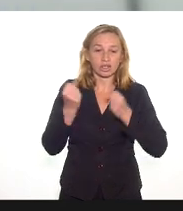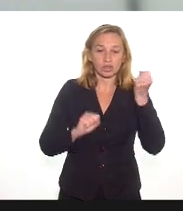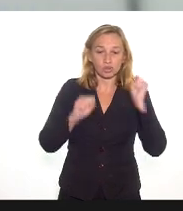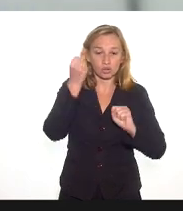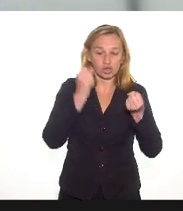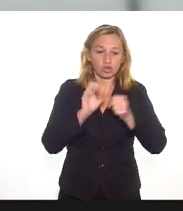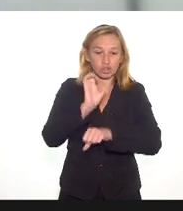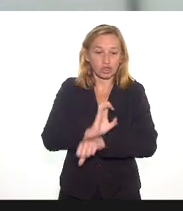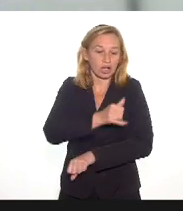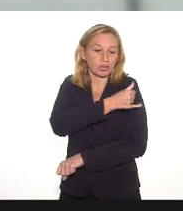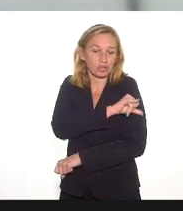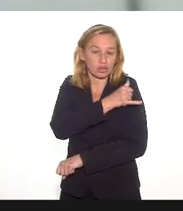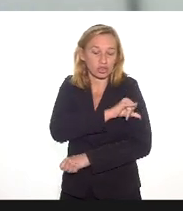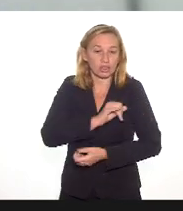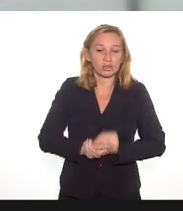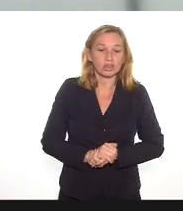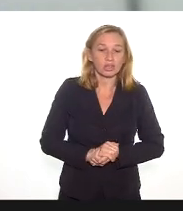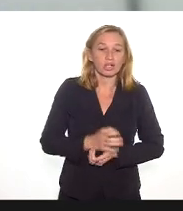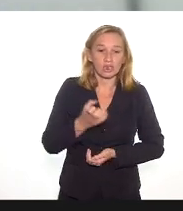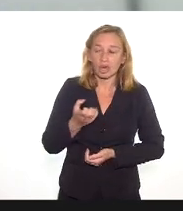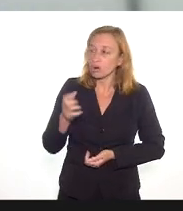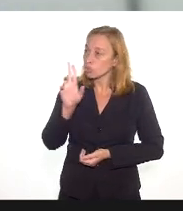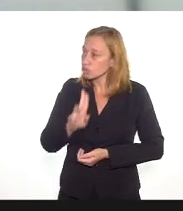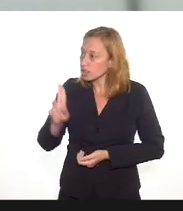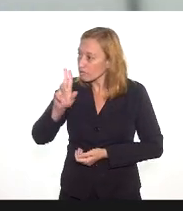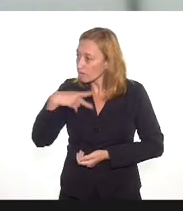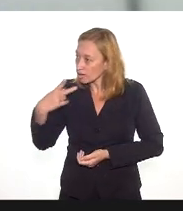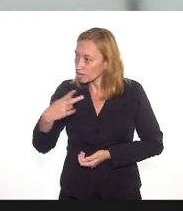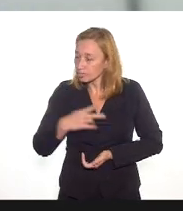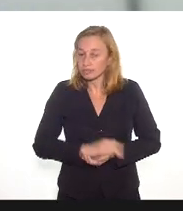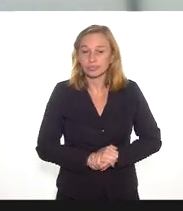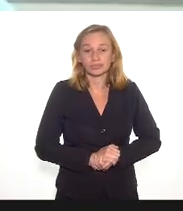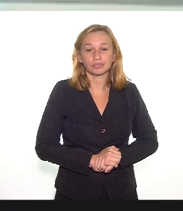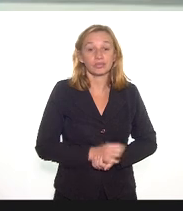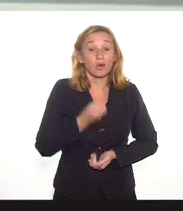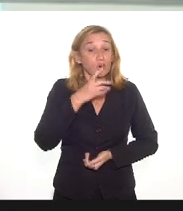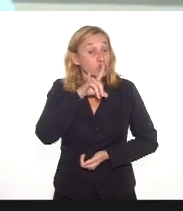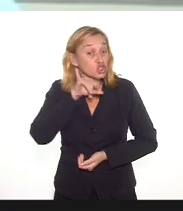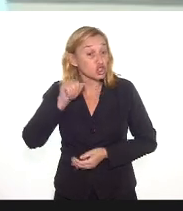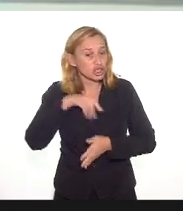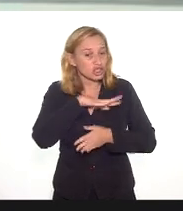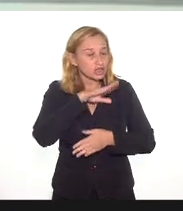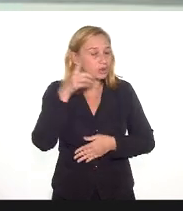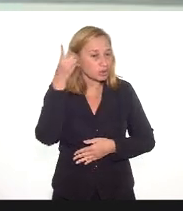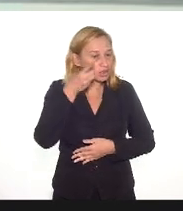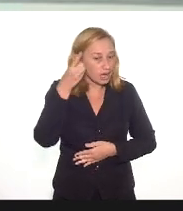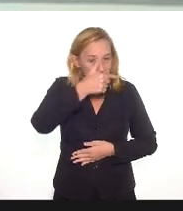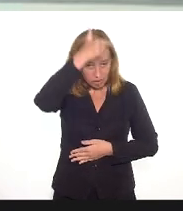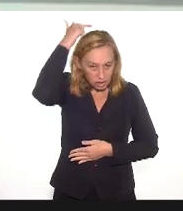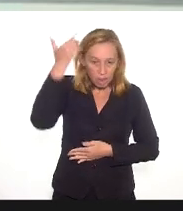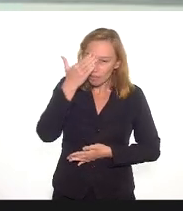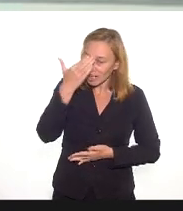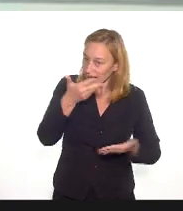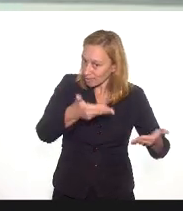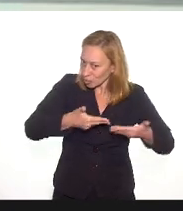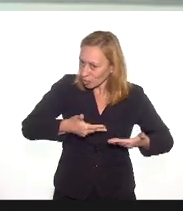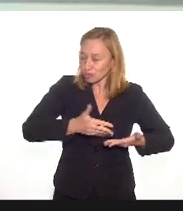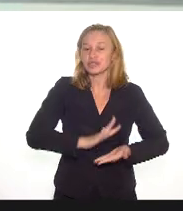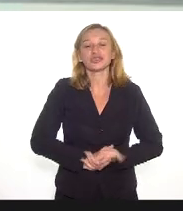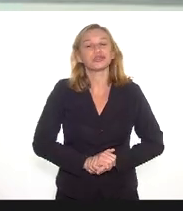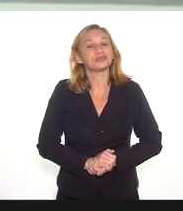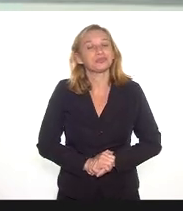Janeiro, Rio Indústrias, que quer fazer uso da palavra. Bom dia, deputado Luiz Paulo. Obrigado pelo convite.